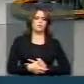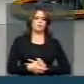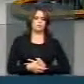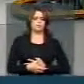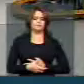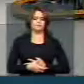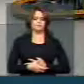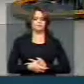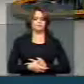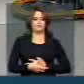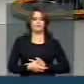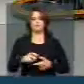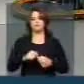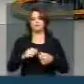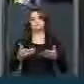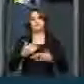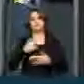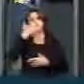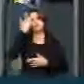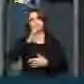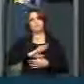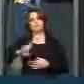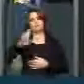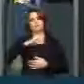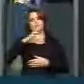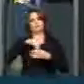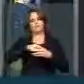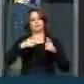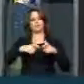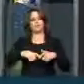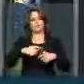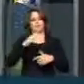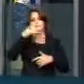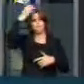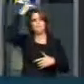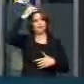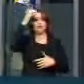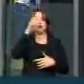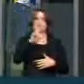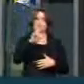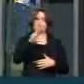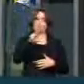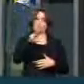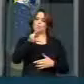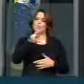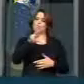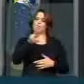Faço homenagem, presidente, a um grande religioso da minha terra, o Frei Rui José.